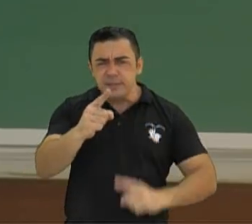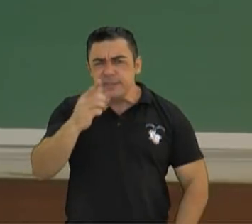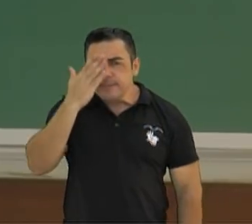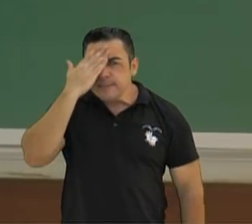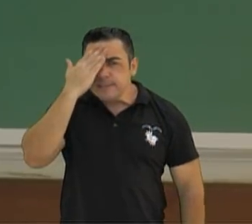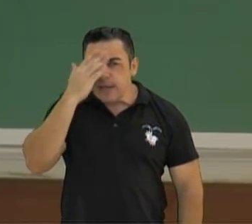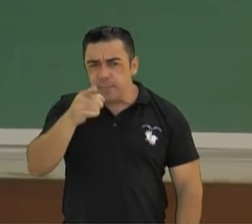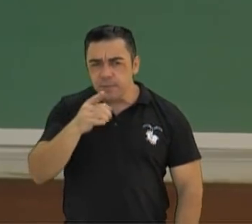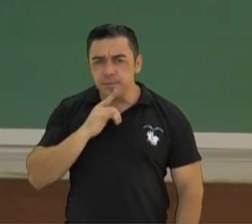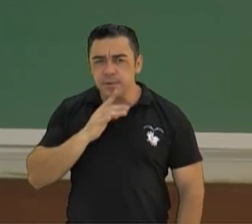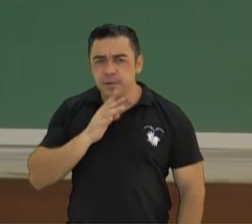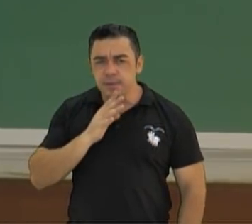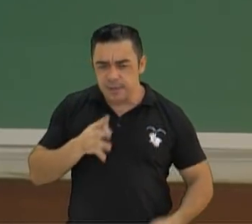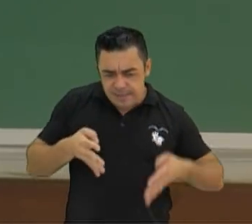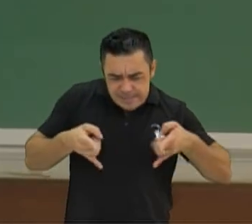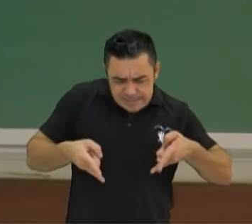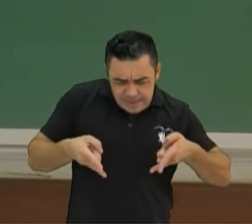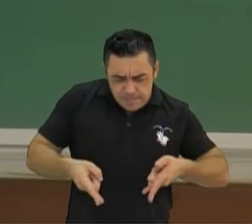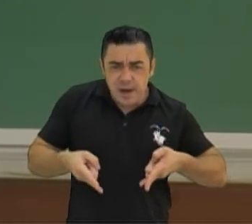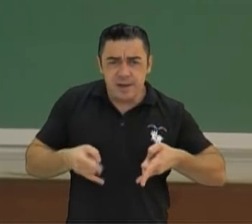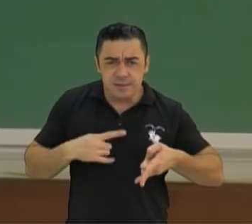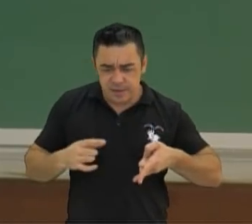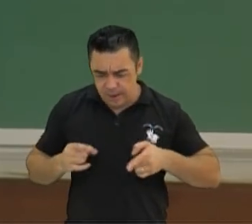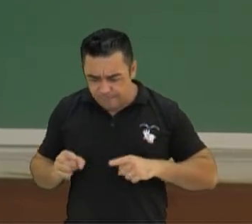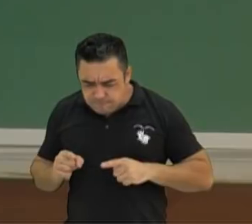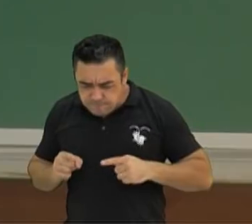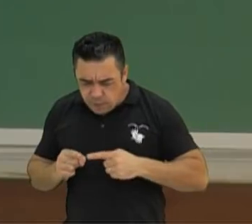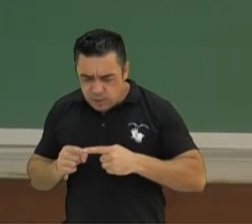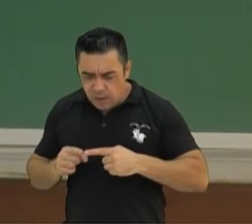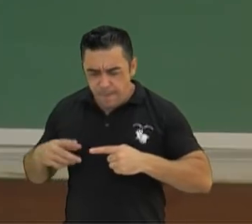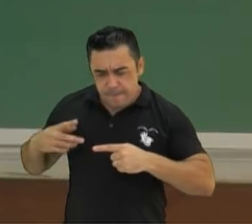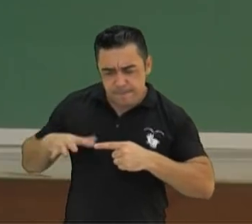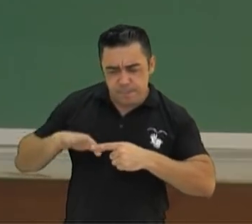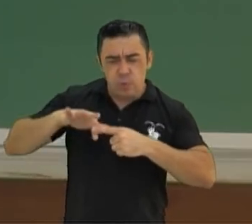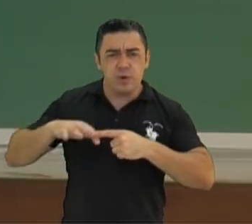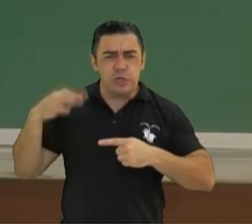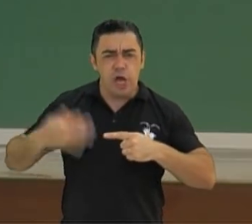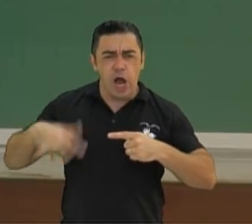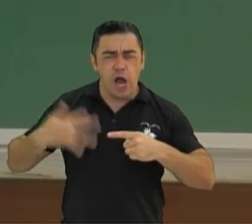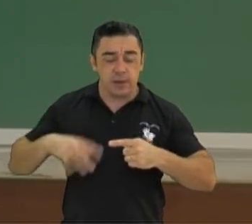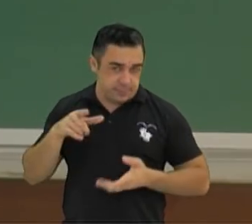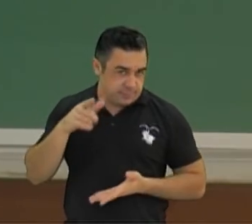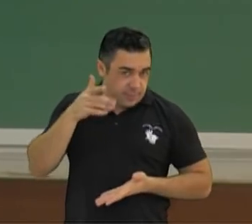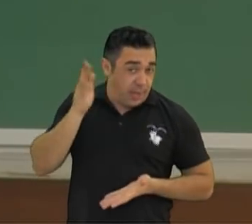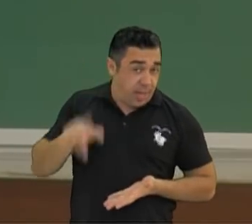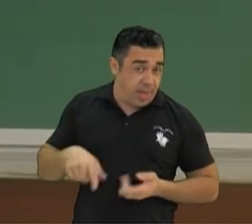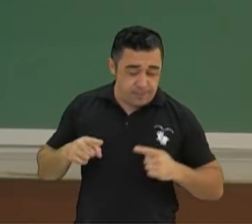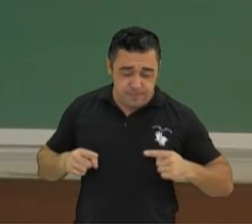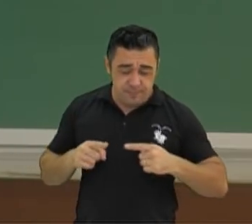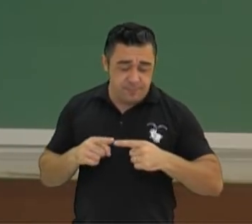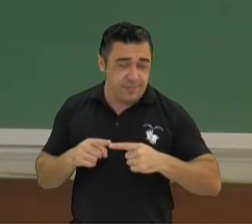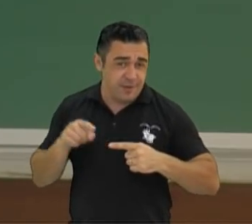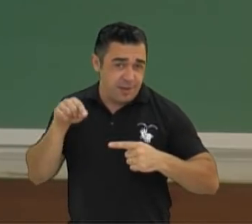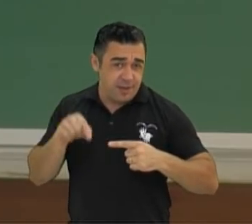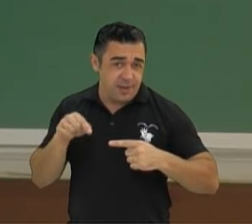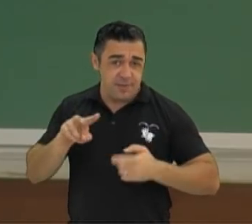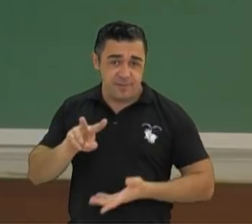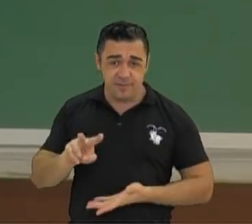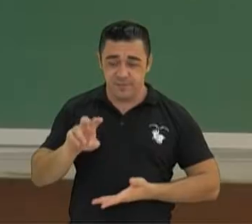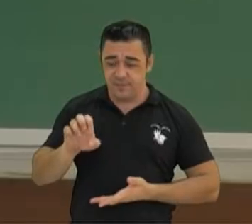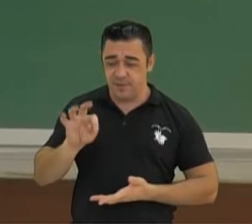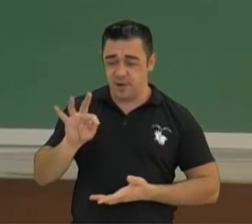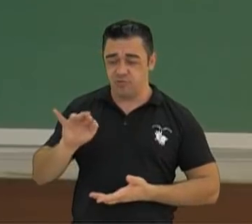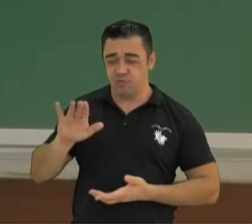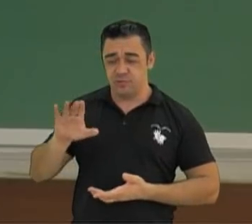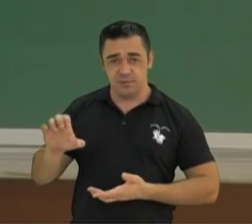e machuca? Ai, ai, ai, que dor! Isso aí mesmo, é essas pontinhas aqui, ó. A pirâmide, ela junta